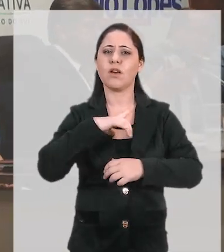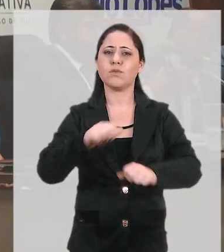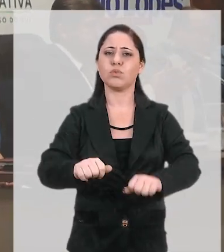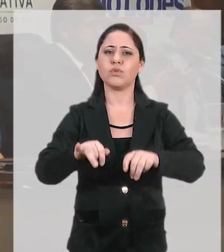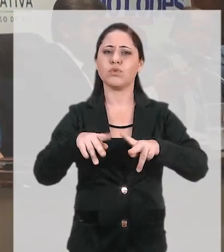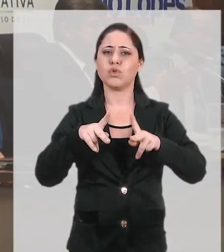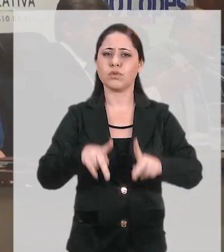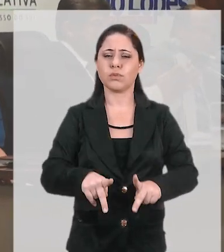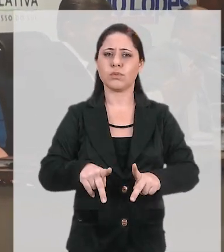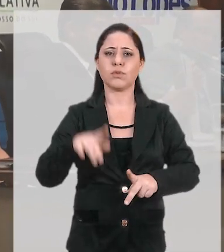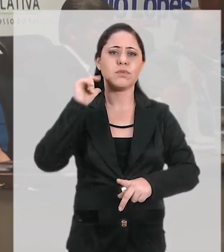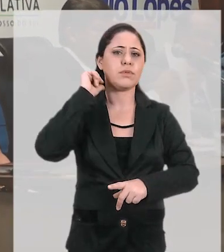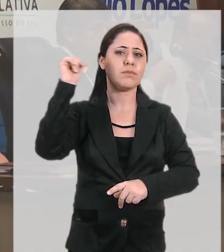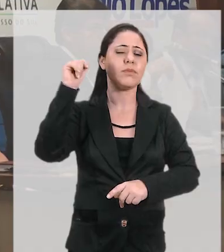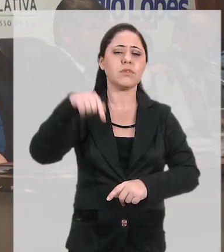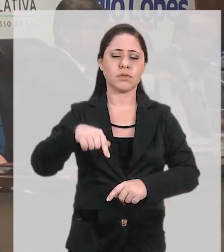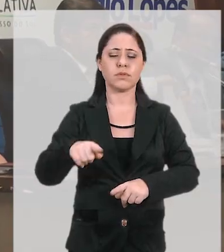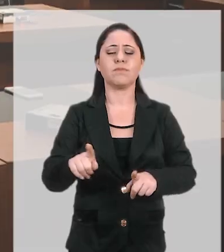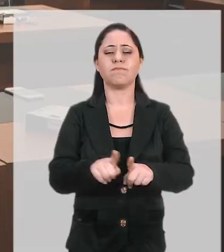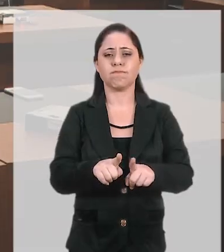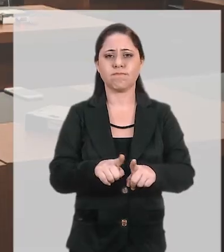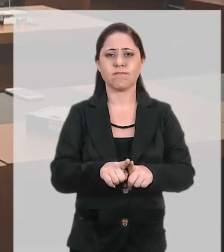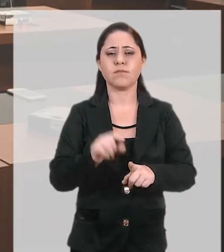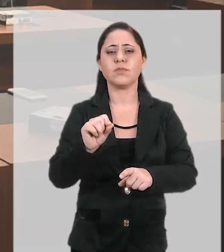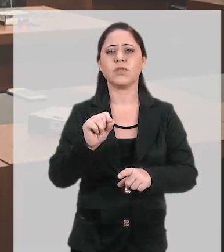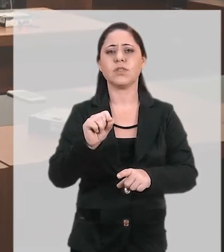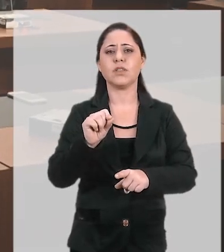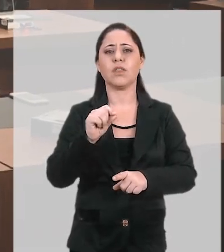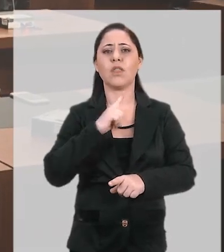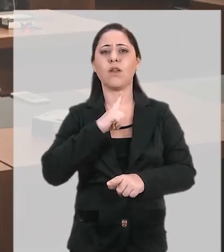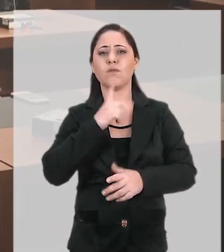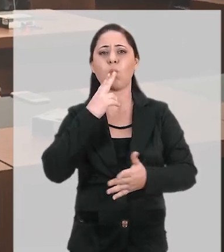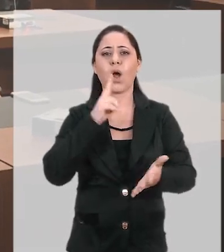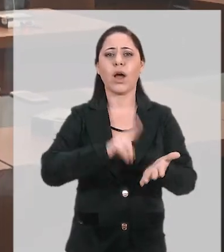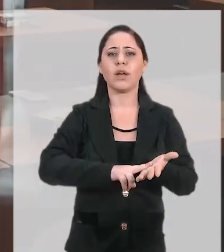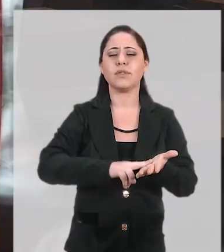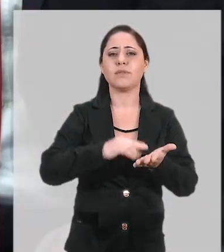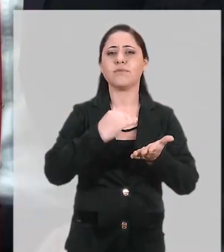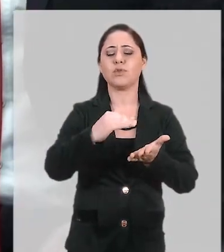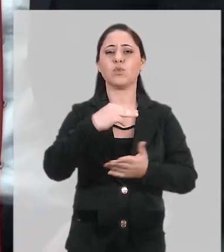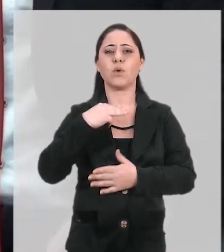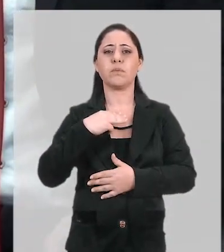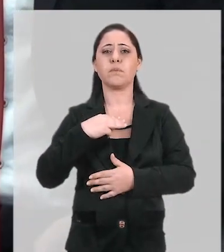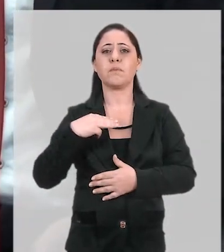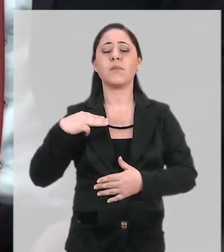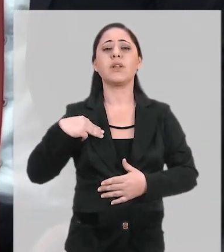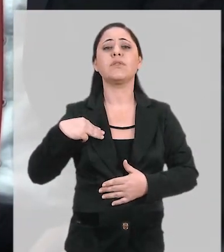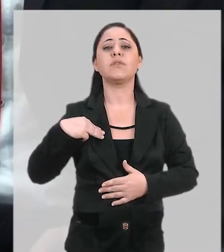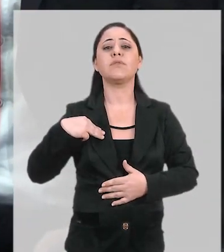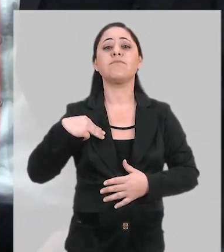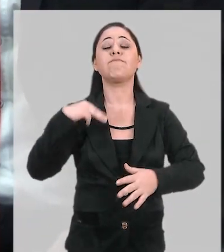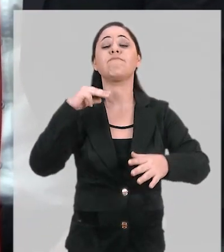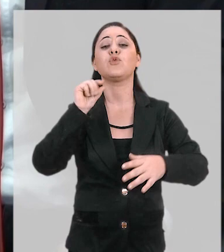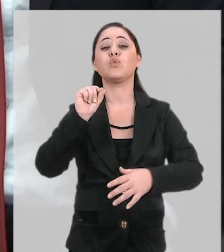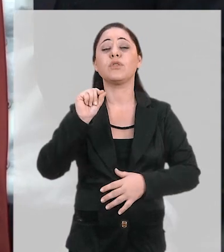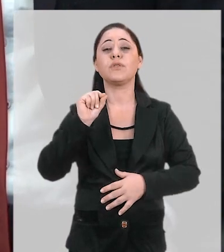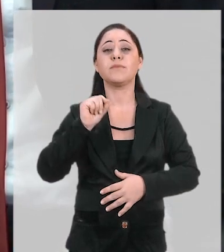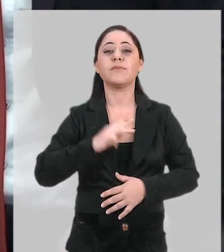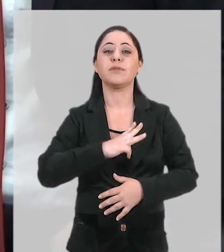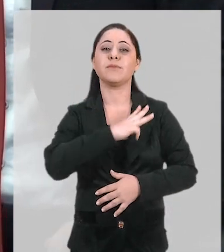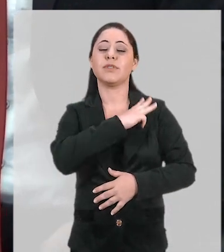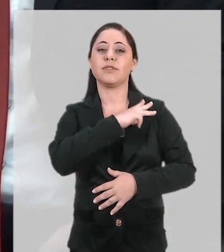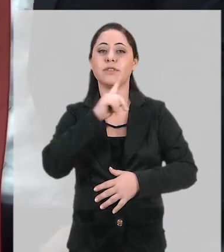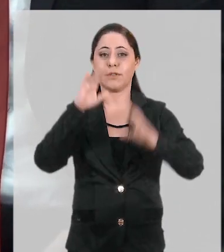foi realizada aqui no final de abril, nesse mesmo plenário. Que resultou numa carta que vai ser enviada ao Ministério da